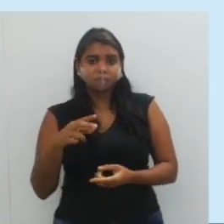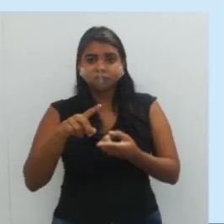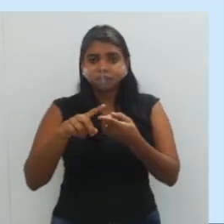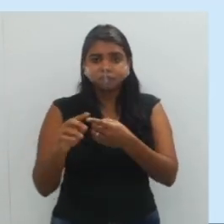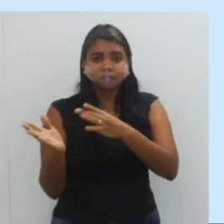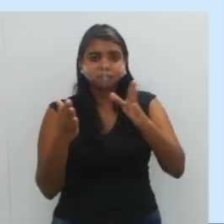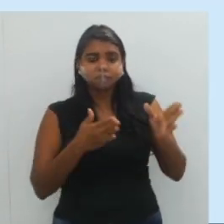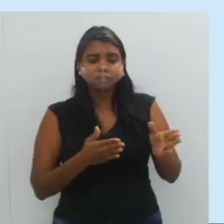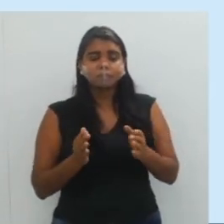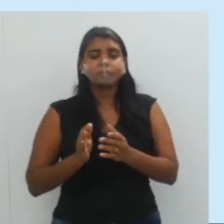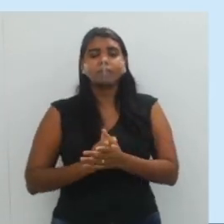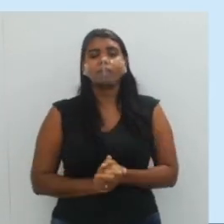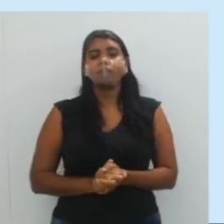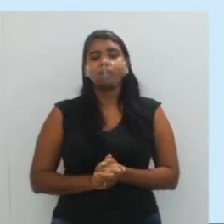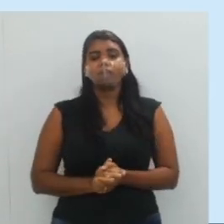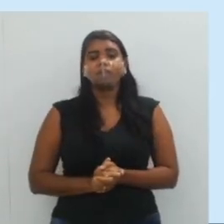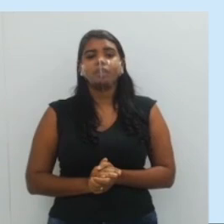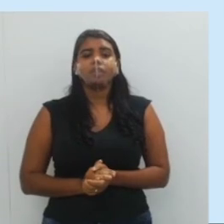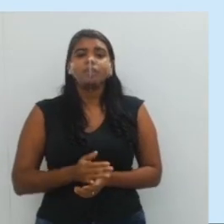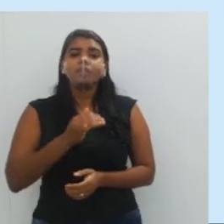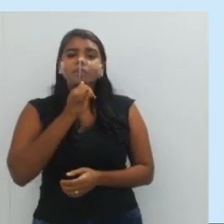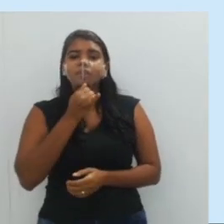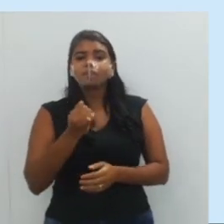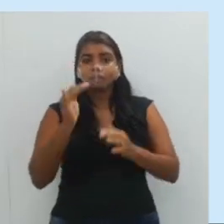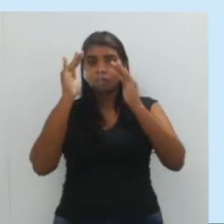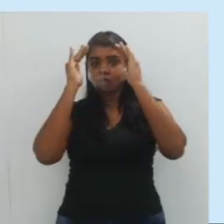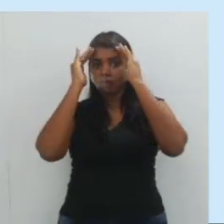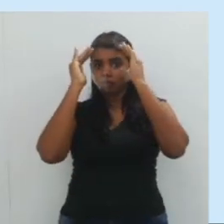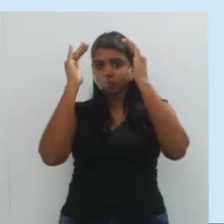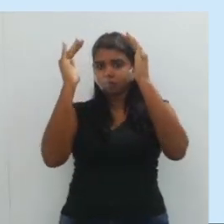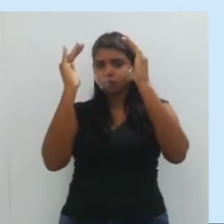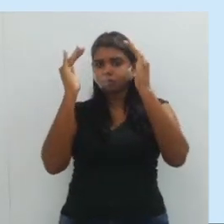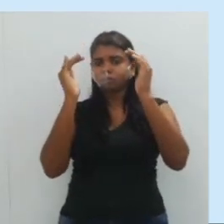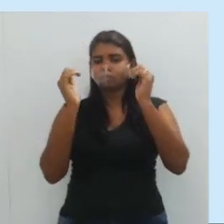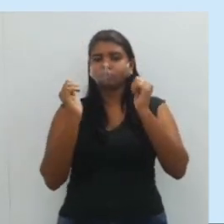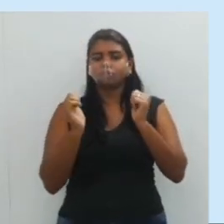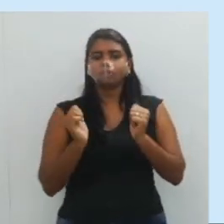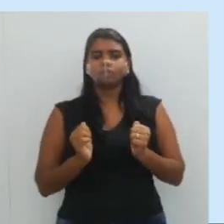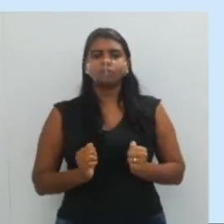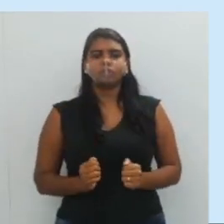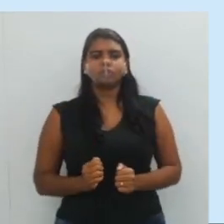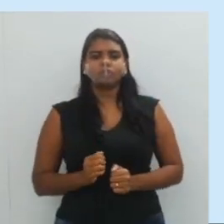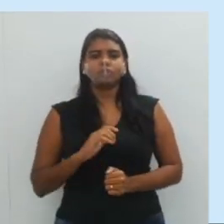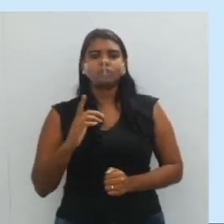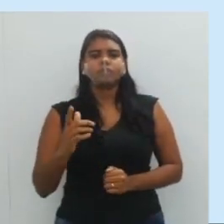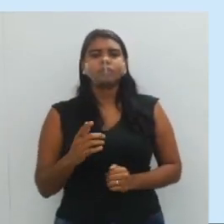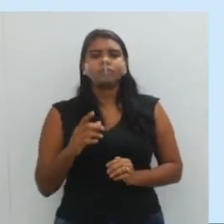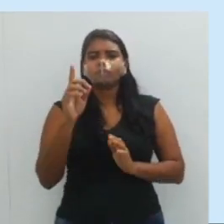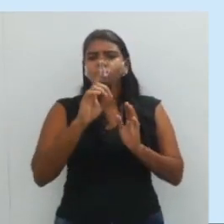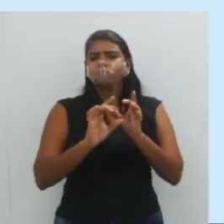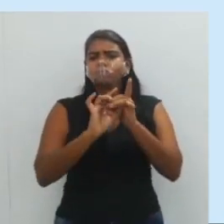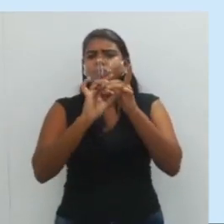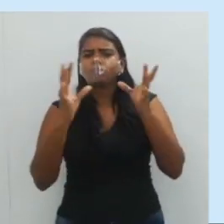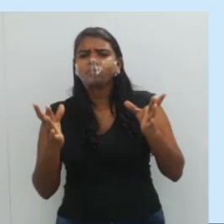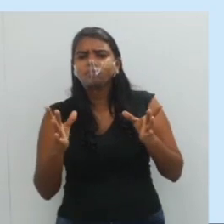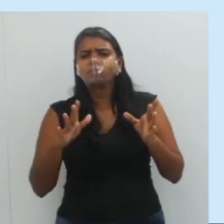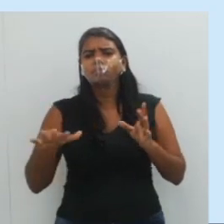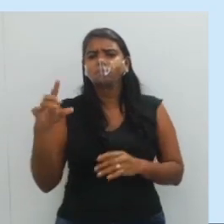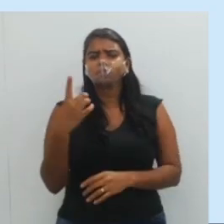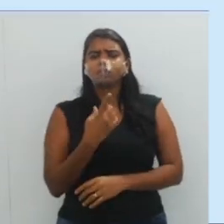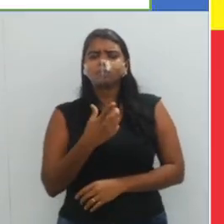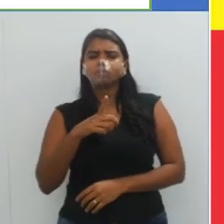nós voltamos àquela tecla, a questão do respeito, a questão democrática, a questão da pluralidade que